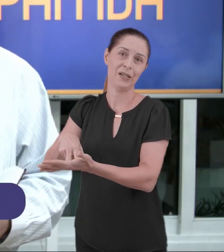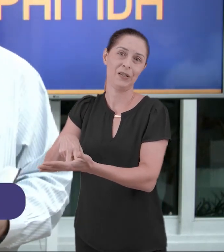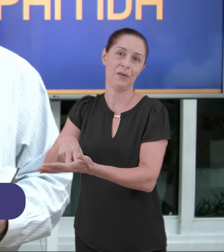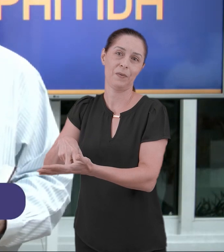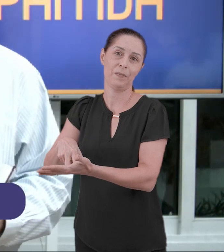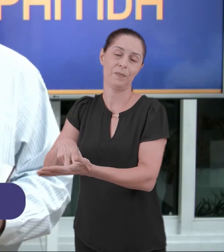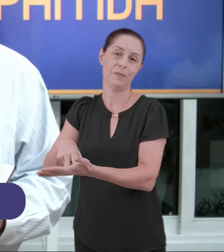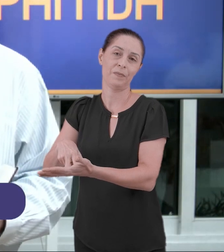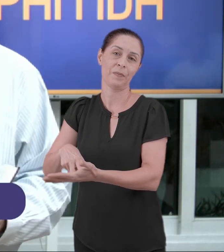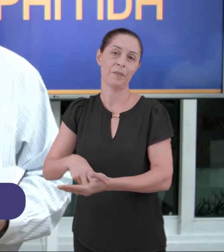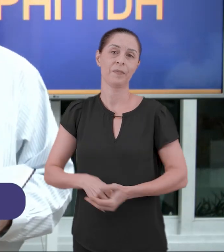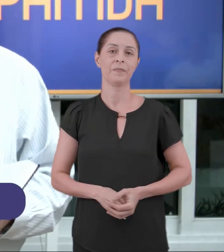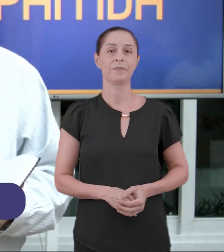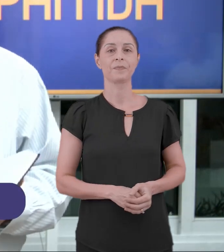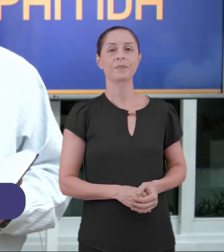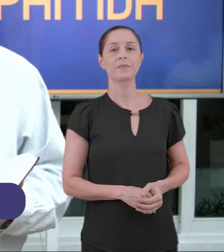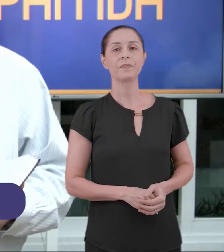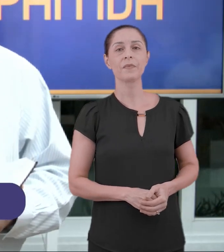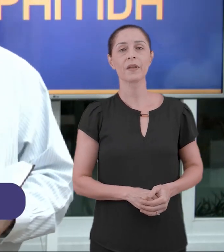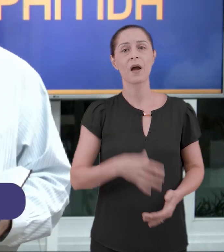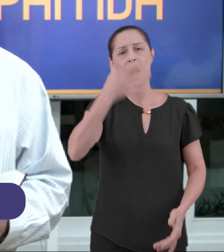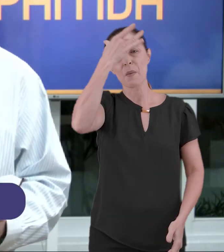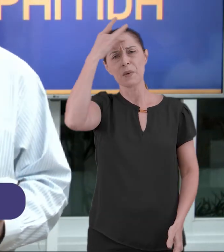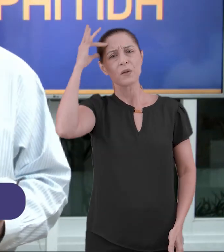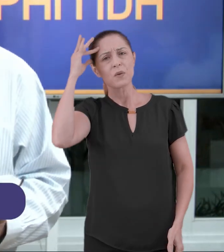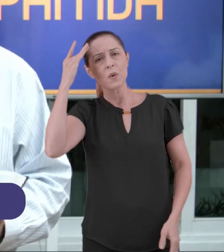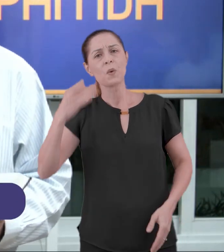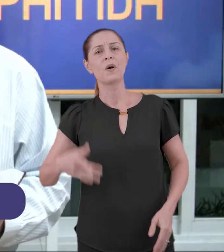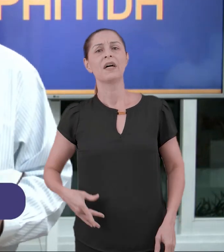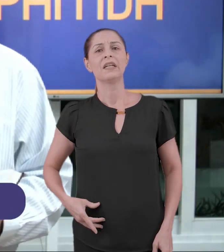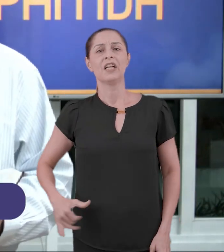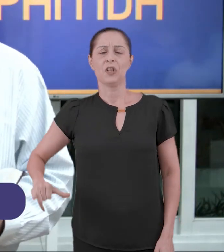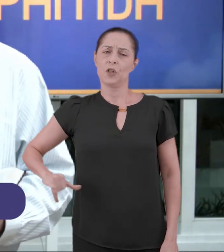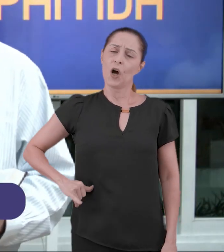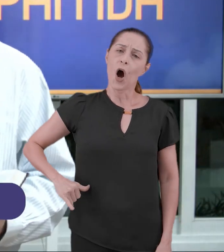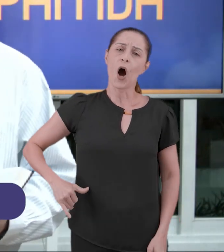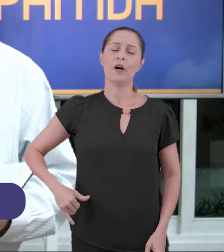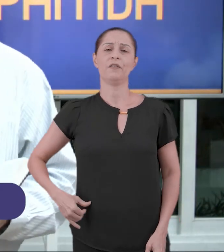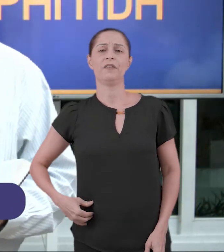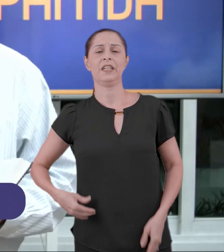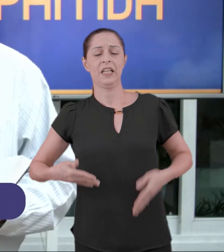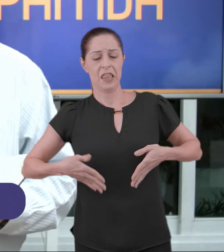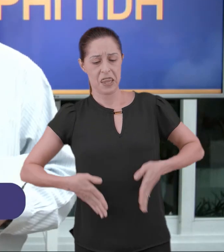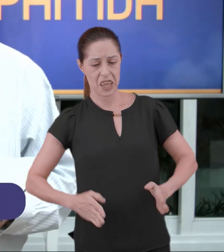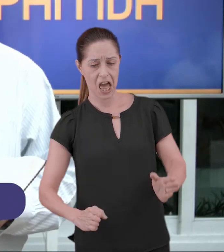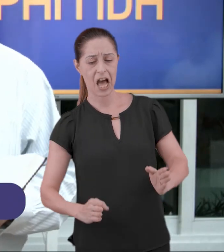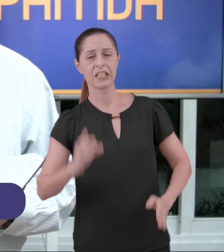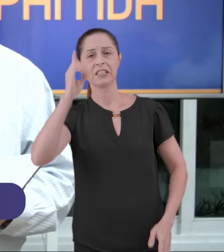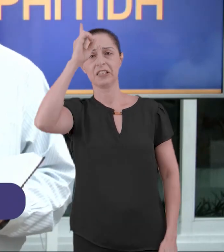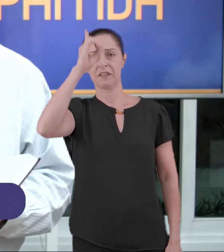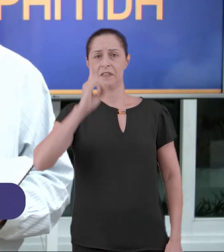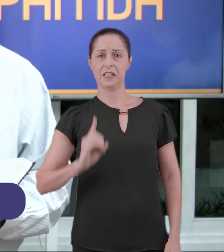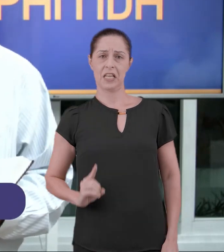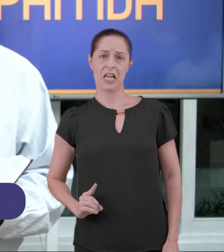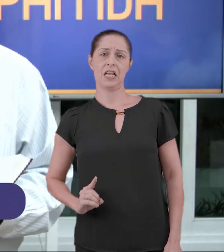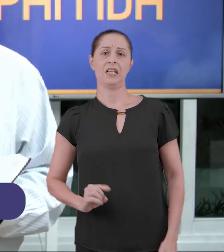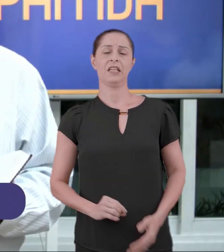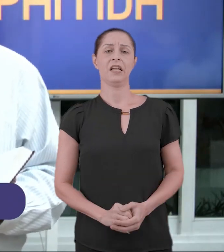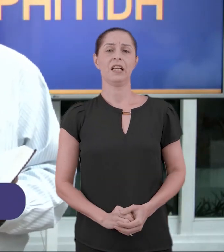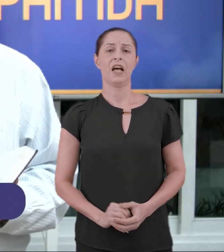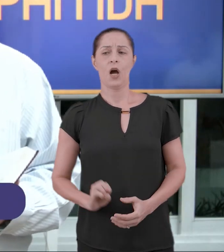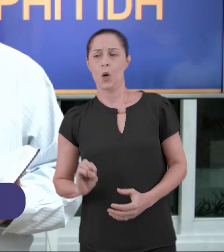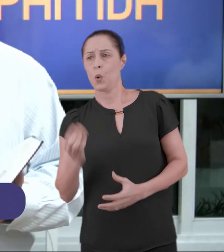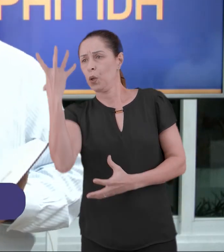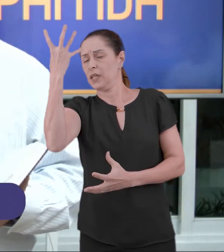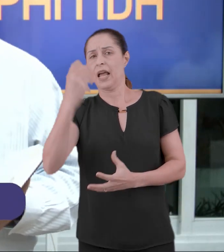sofrem? Por que as pessoas nascem com deficiências? Por que tragédias acontecem? Tudo